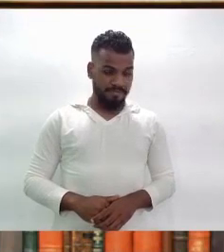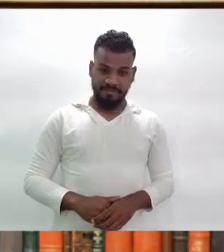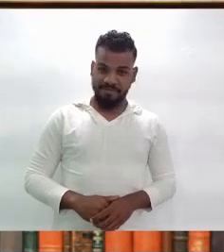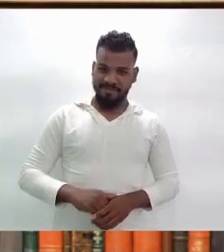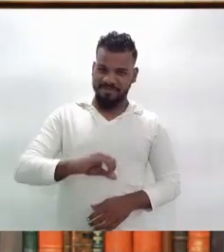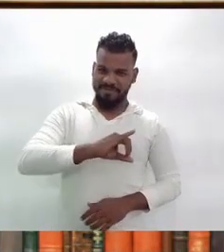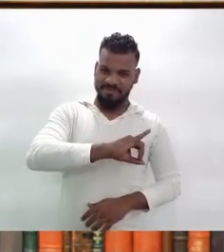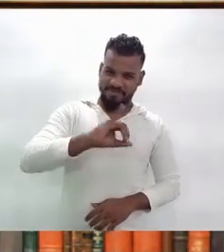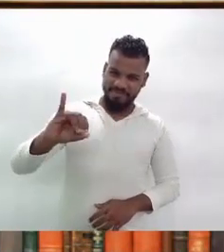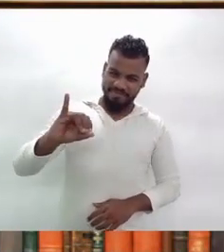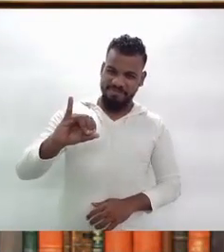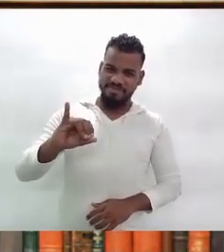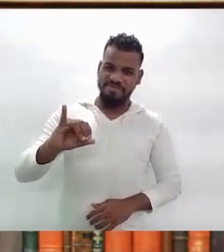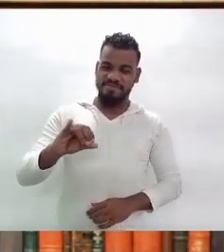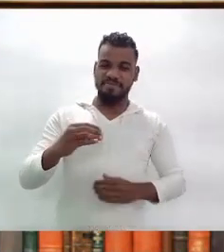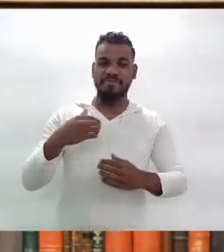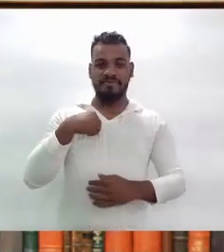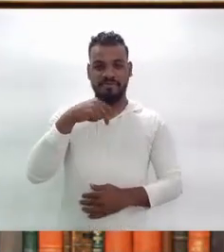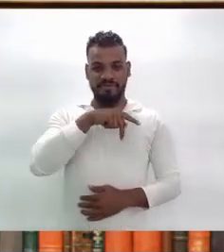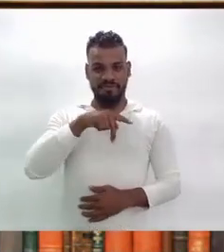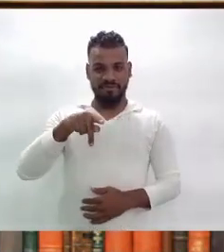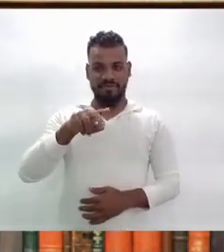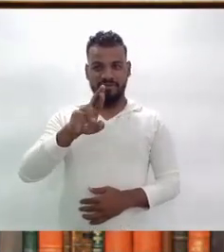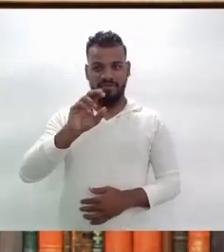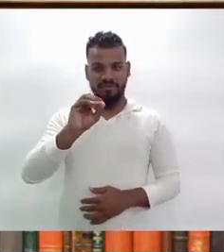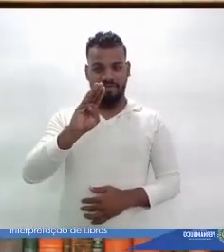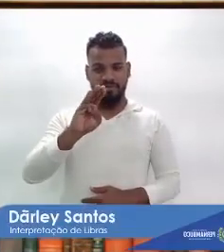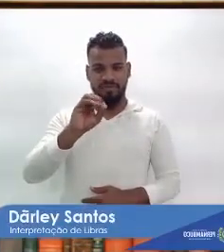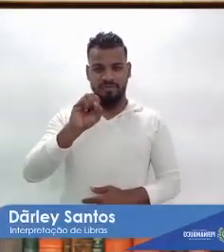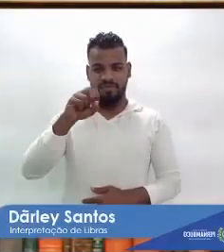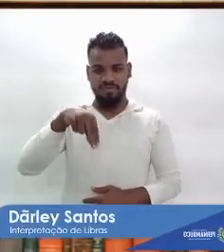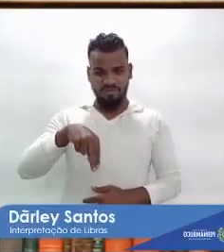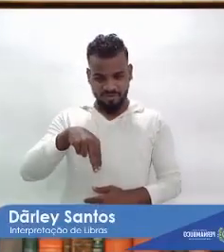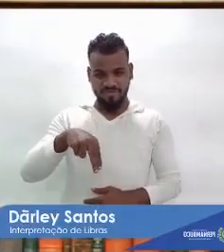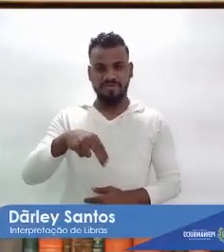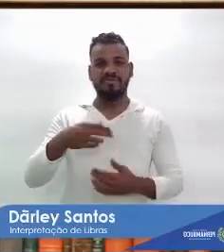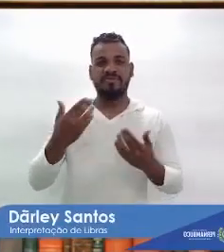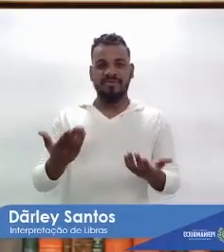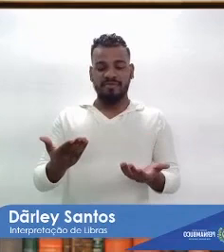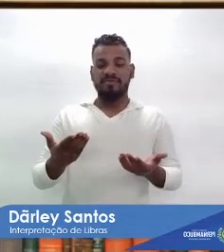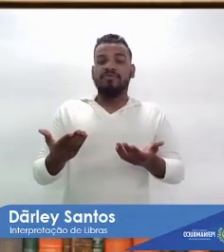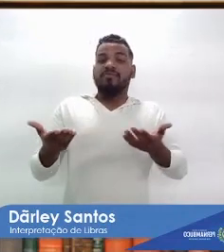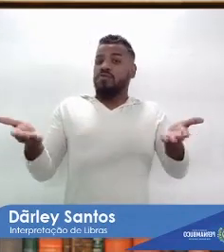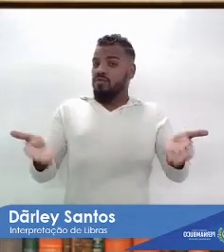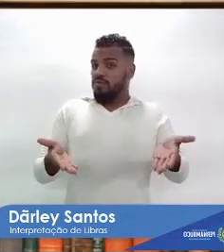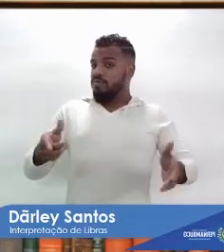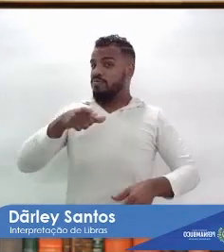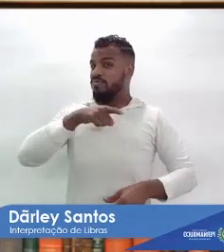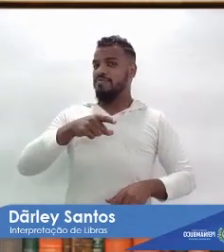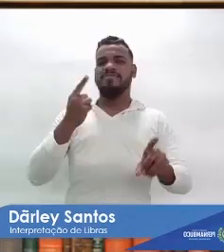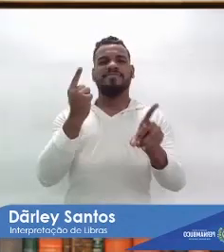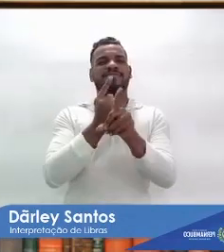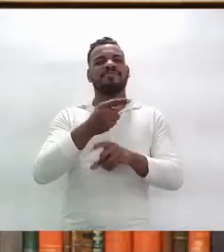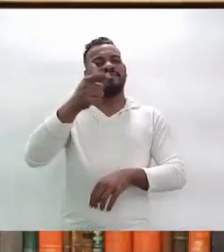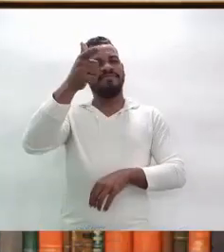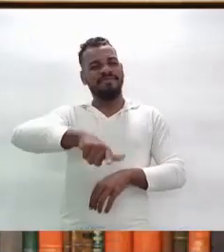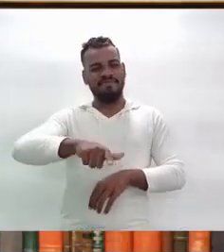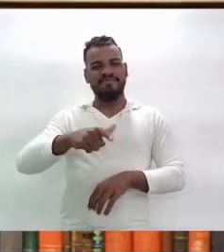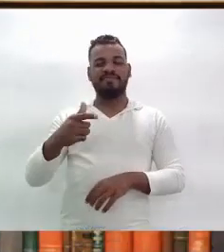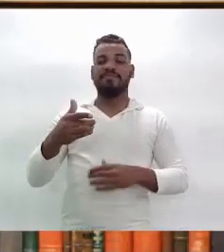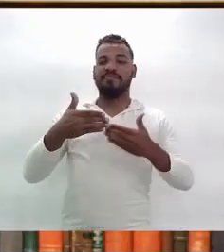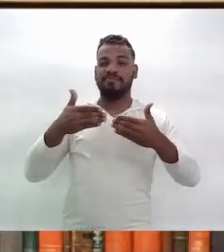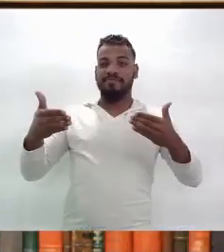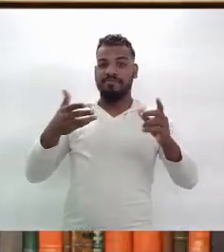Olá, estudantes! Eu sou o professor Robson Anselmo Tavares e hoje nós temos mais um encontro da nossa